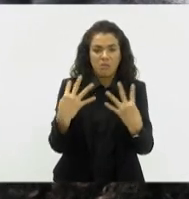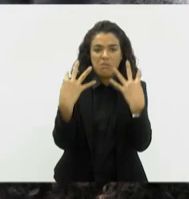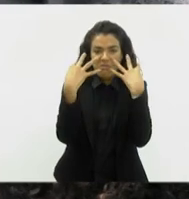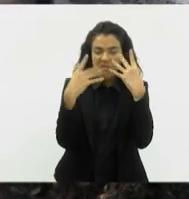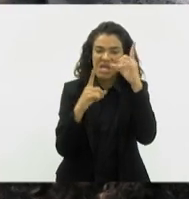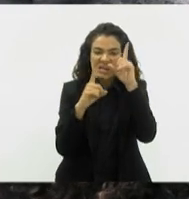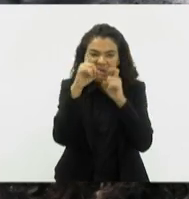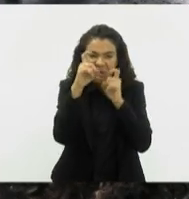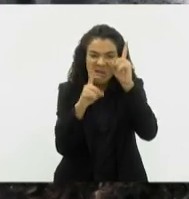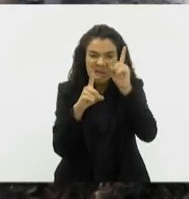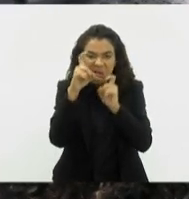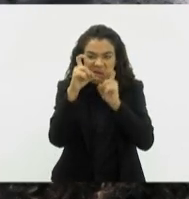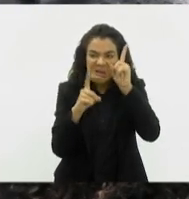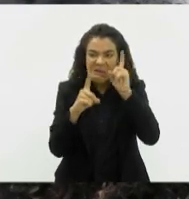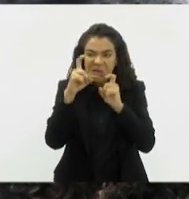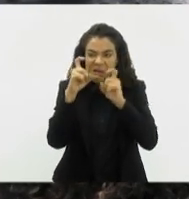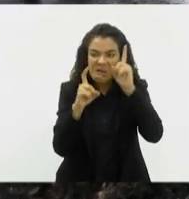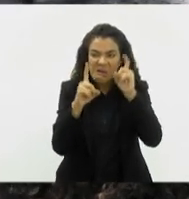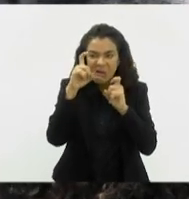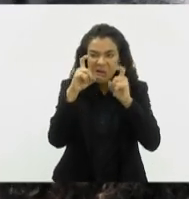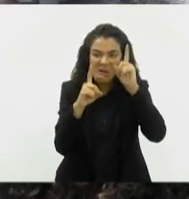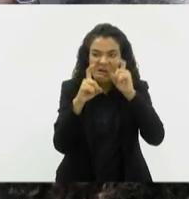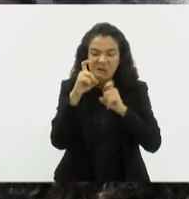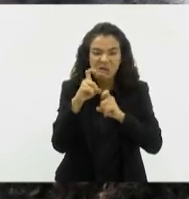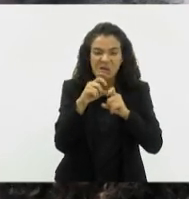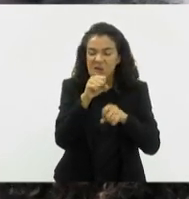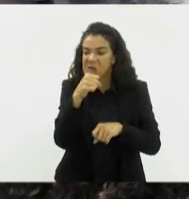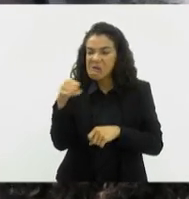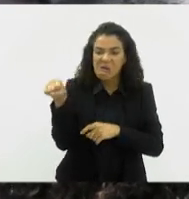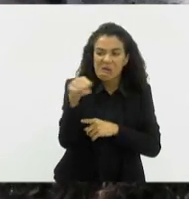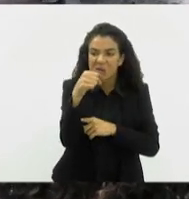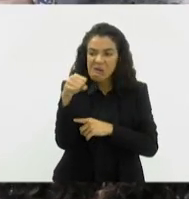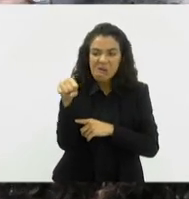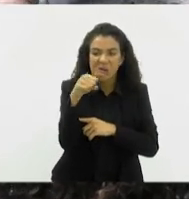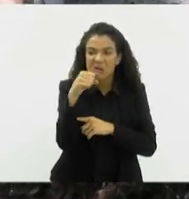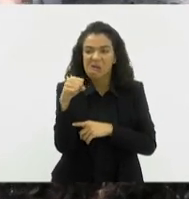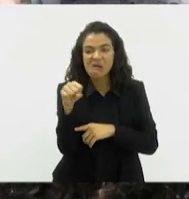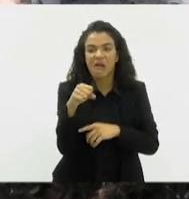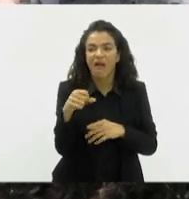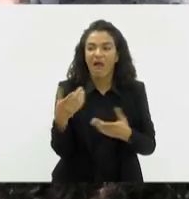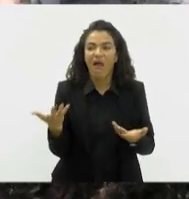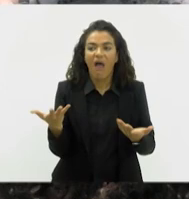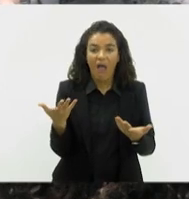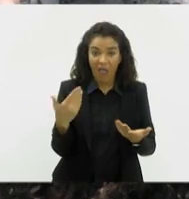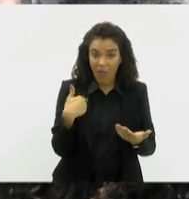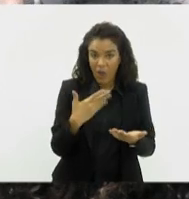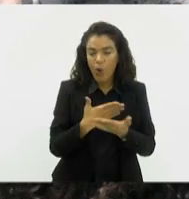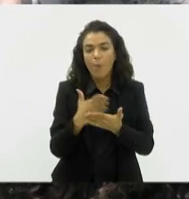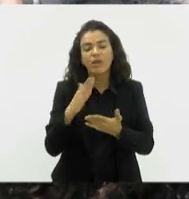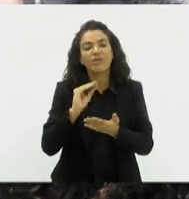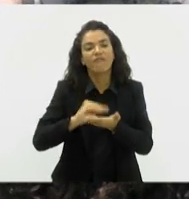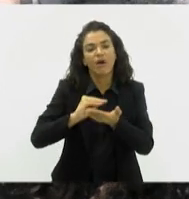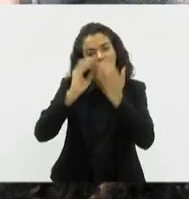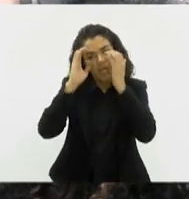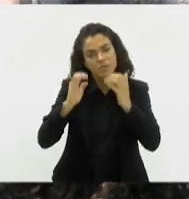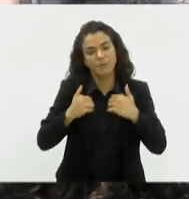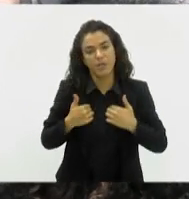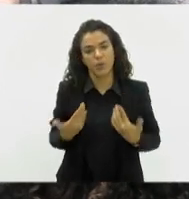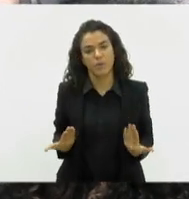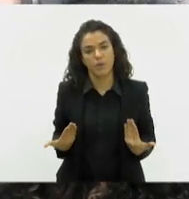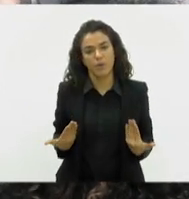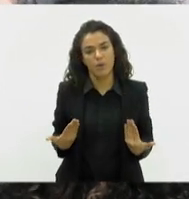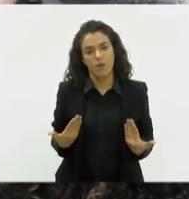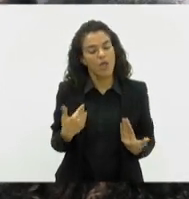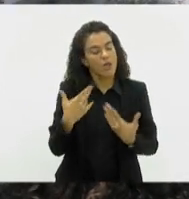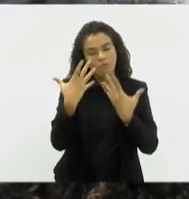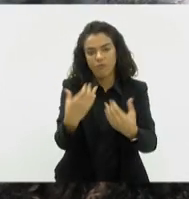fazendo as caretinhas, fazendo a carinha torta de um lado para o outro, não está deixando falar a maioria que história de parlamentares... é essa. Aí começa a esbarrar no desrespeito com a comissão e com o meu mandato. Eu entendo, isso